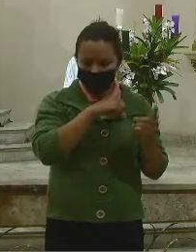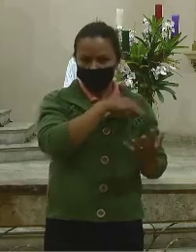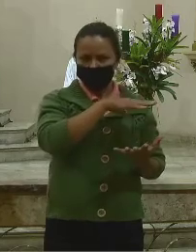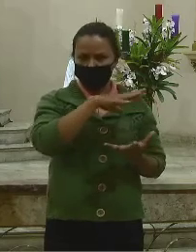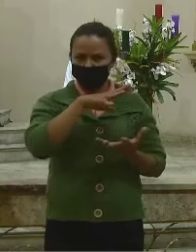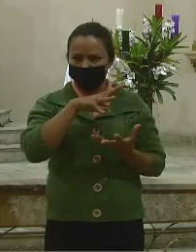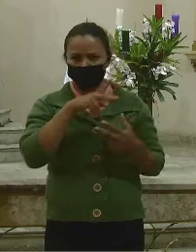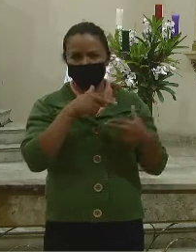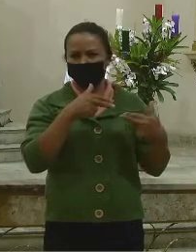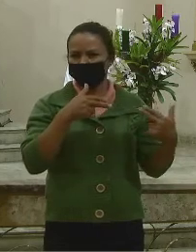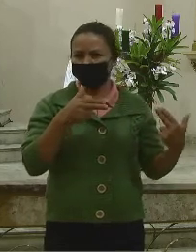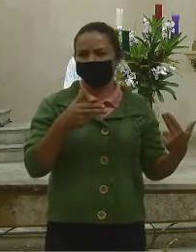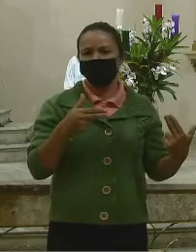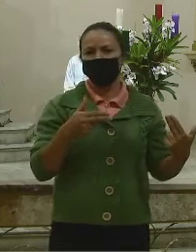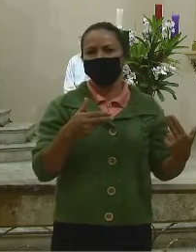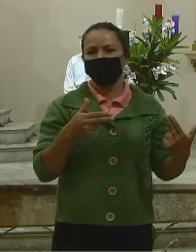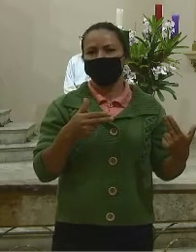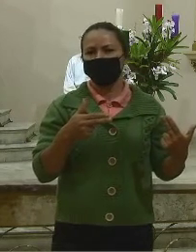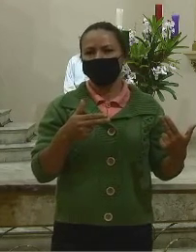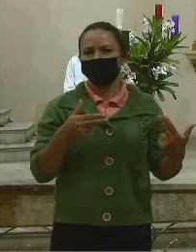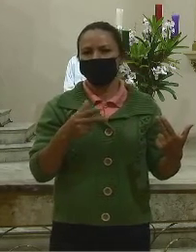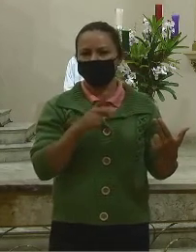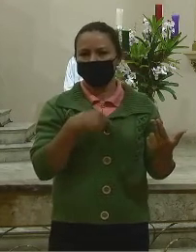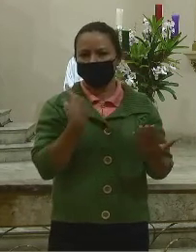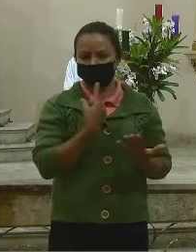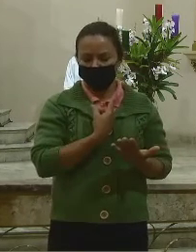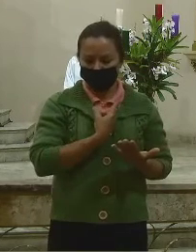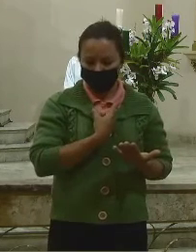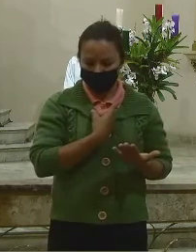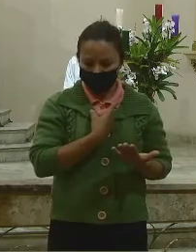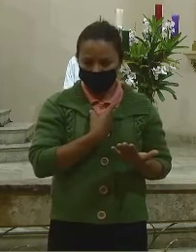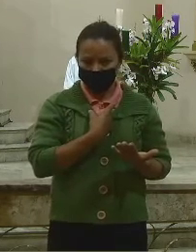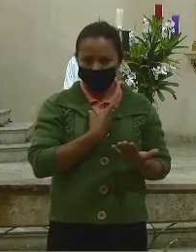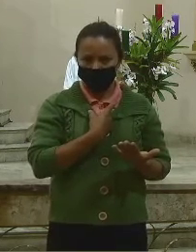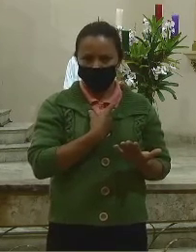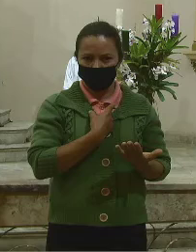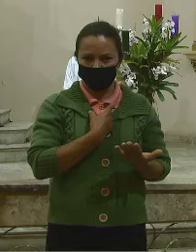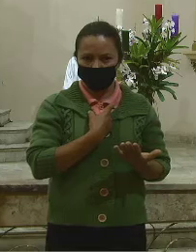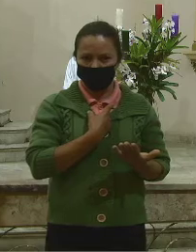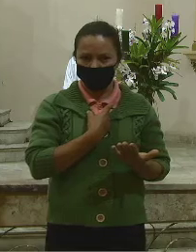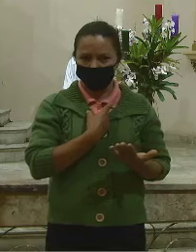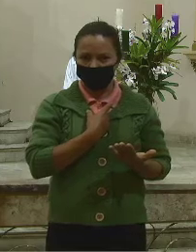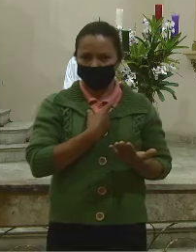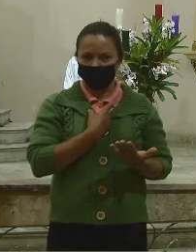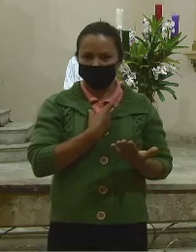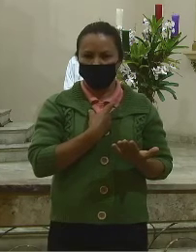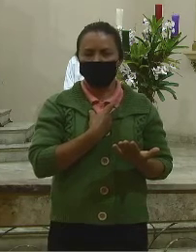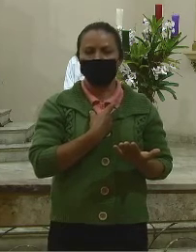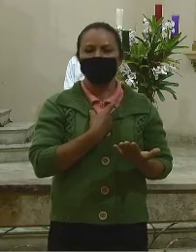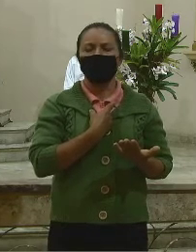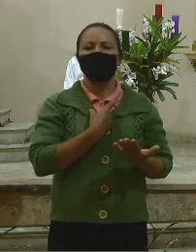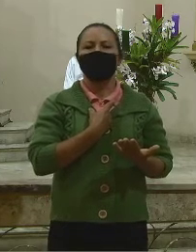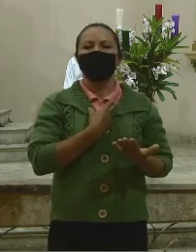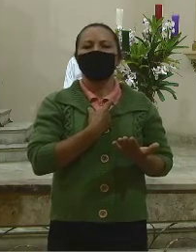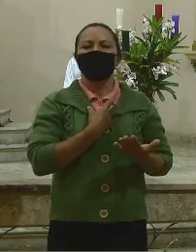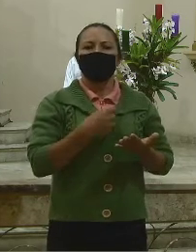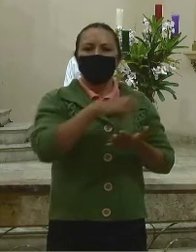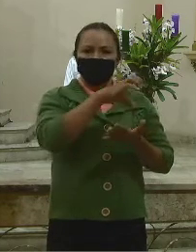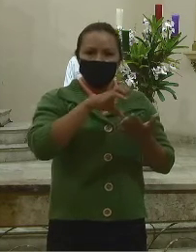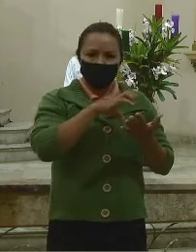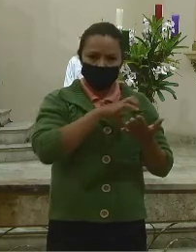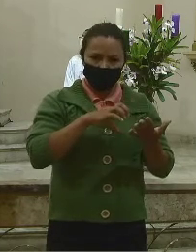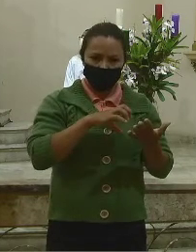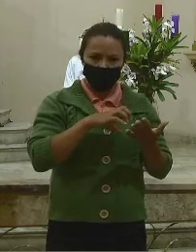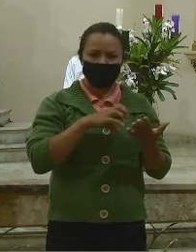etc., na qual está presente, evidentemente, as sementes do Evangelho e o fermento